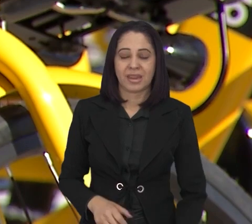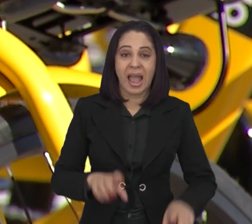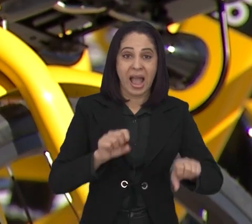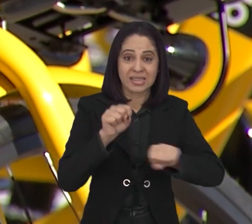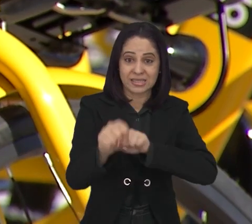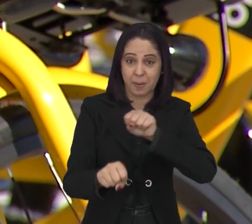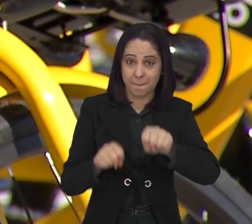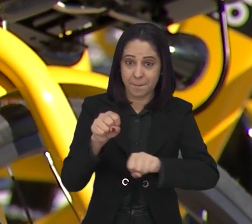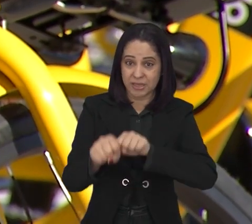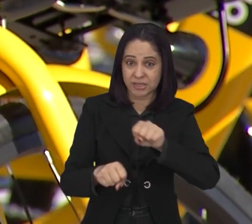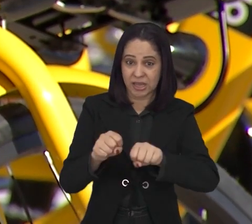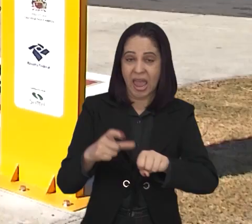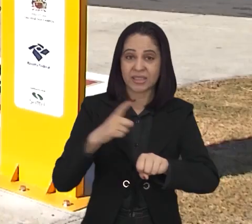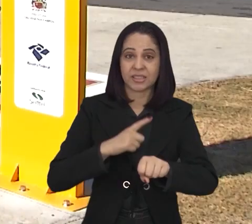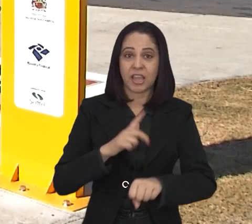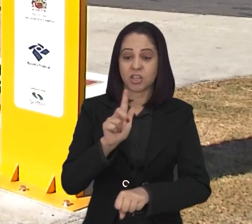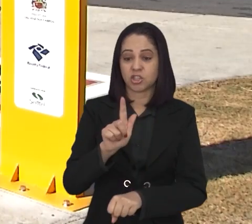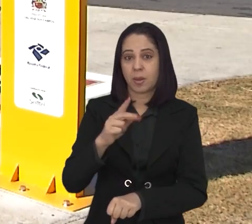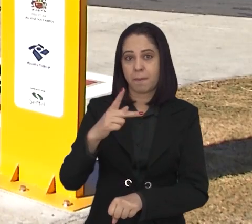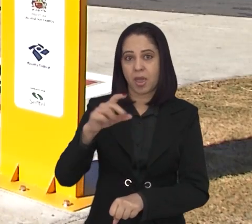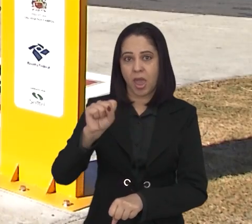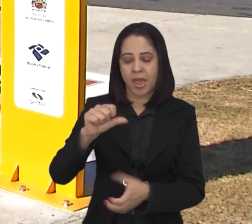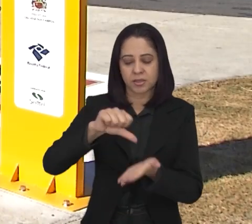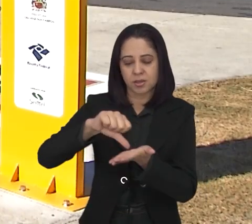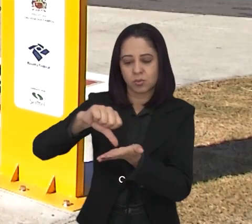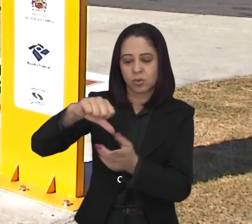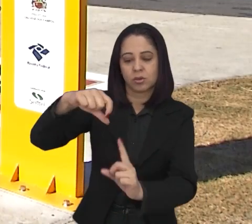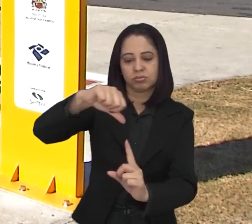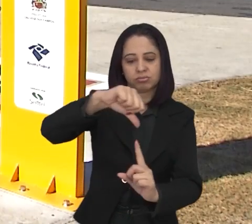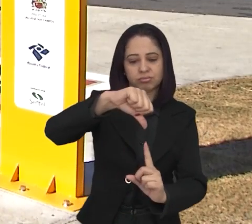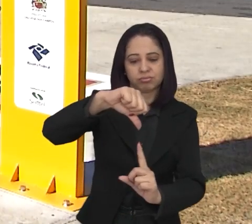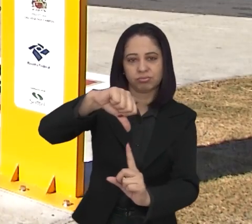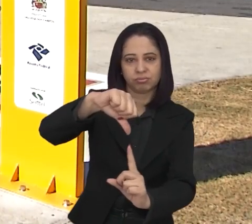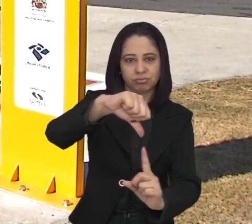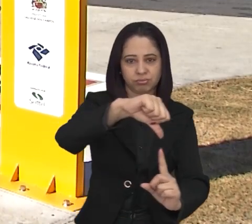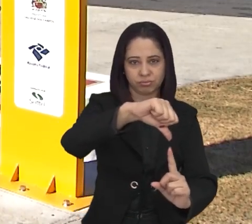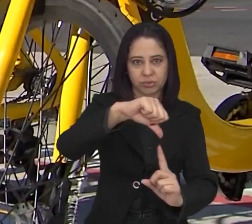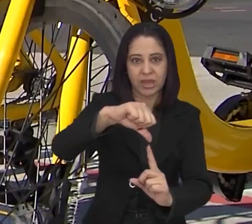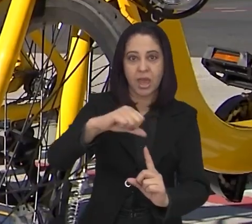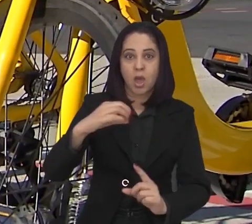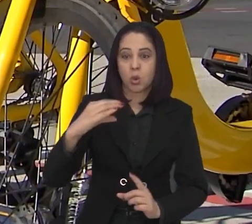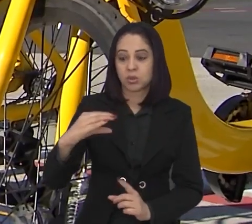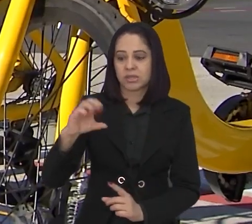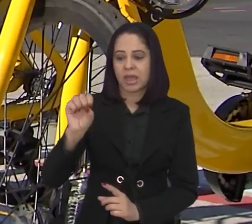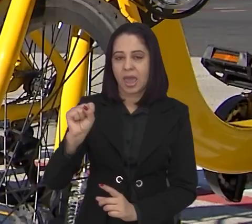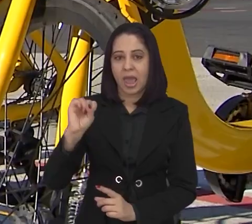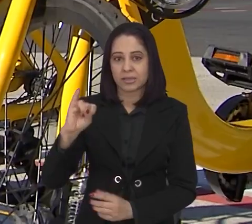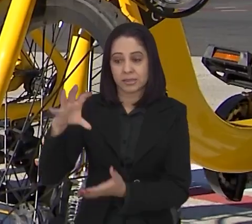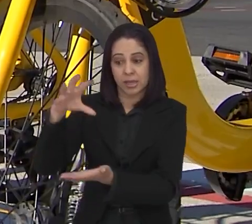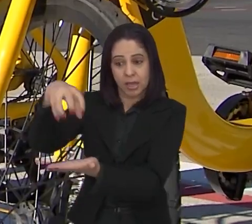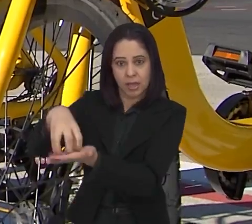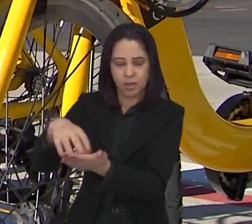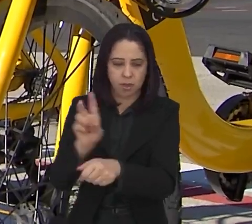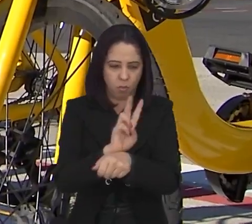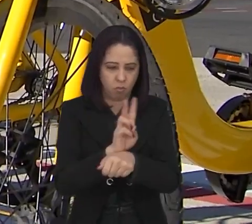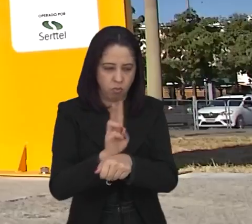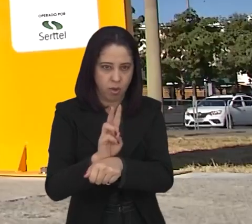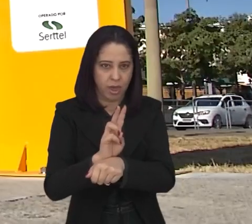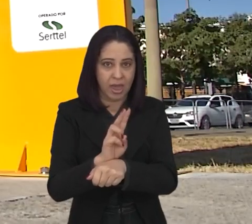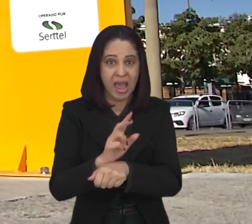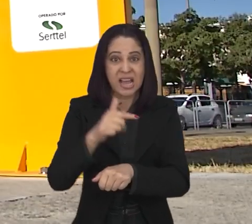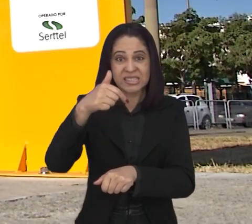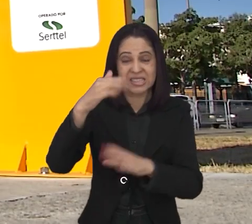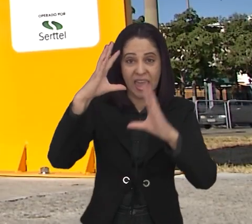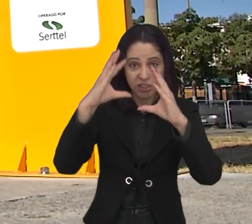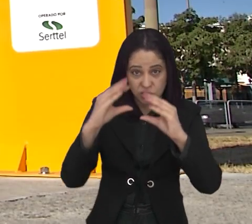bicicletas possuem GPS e são monitoradas em tempo real pelo CSI. Após as 7 horas da noite,